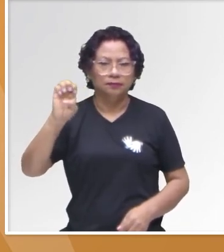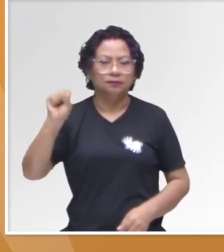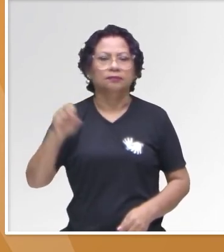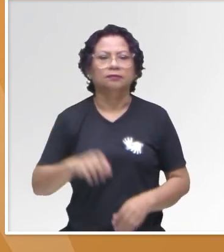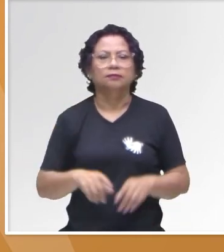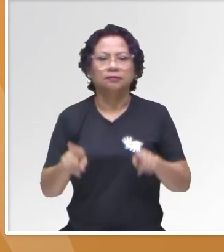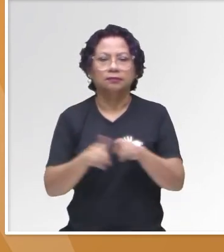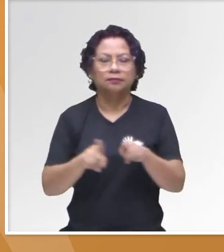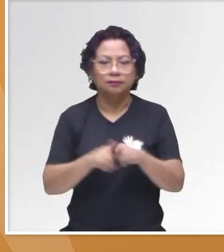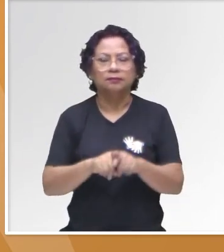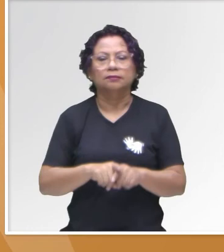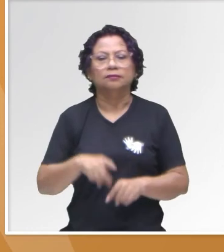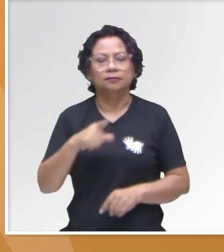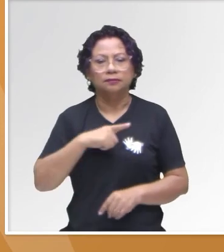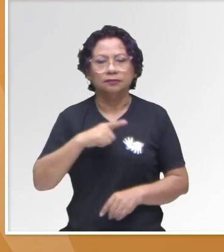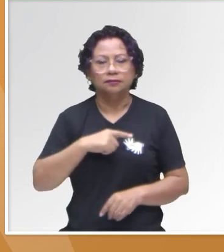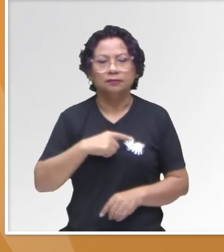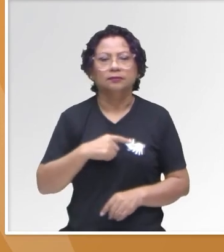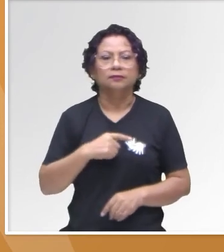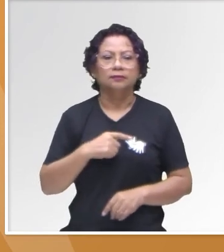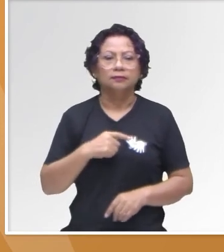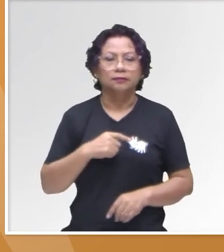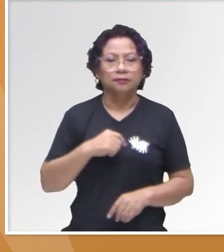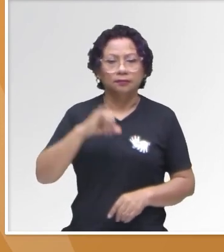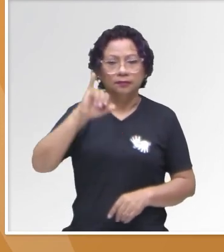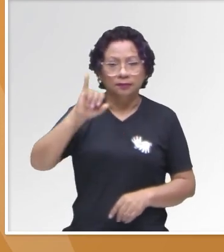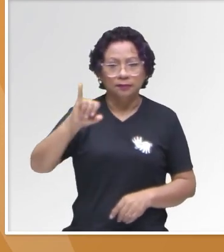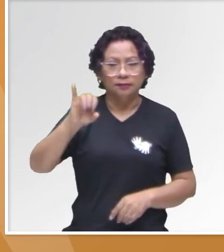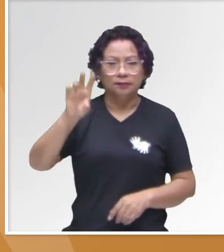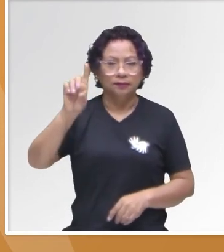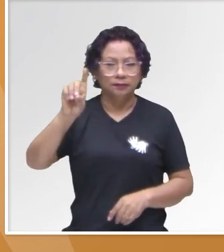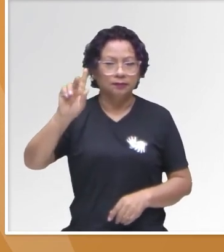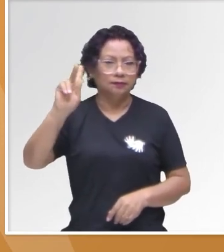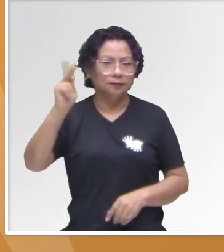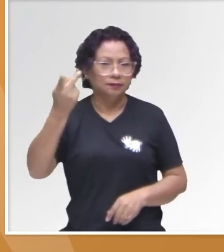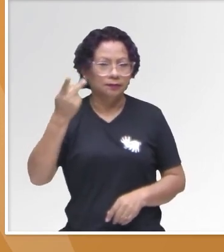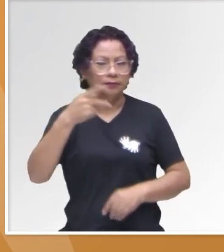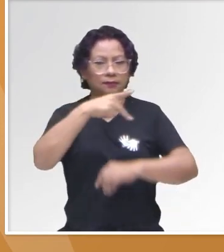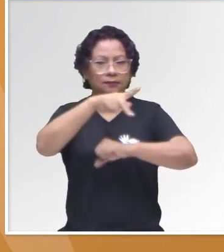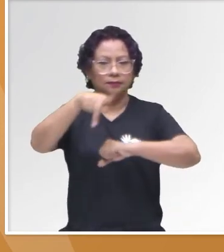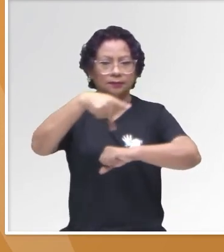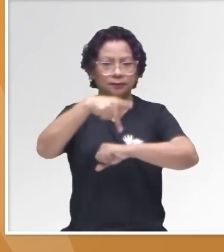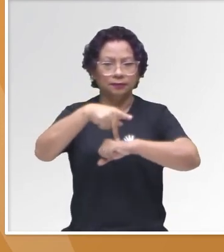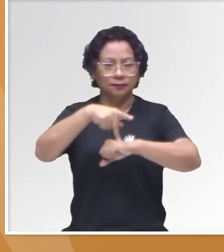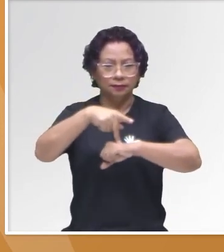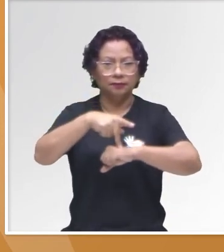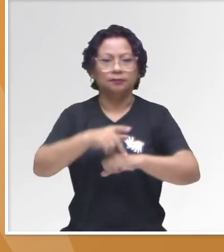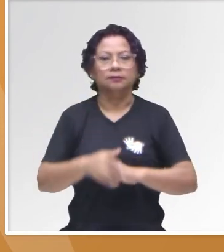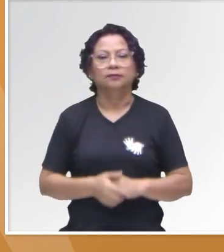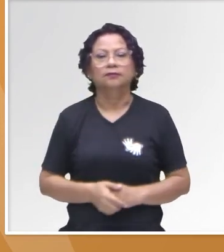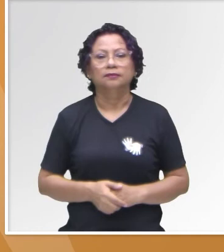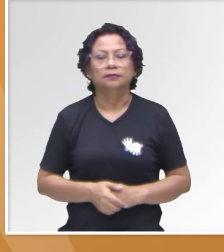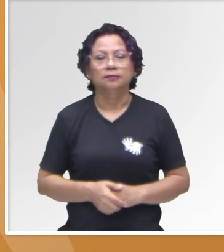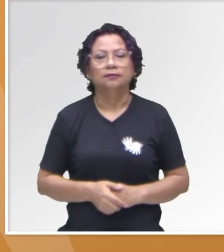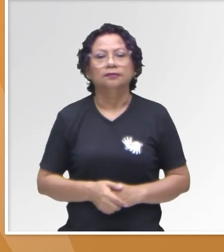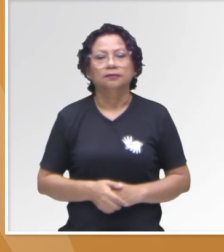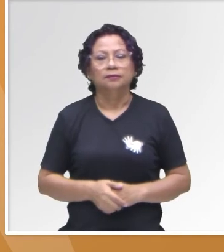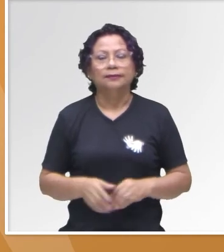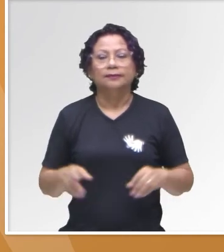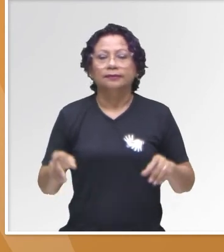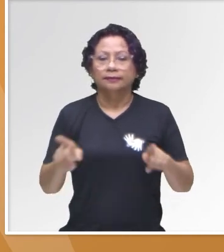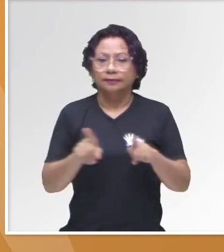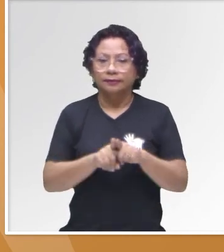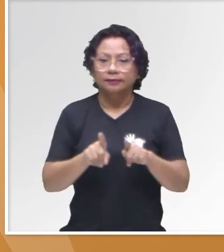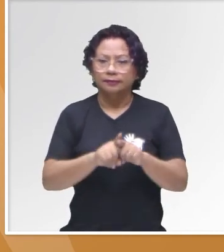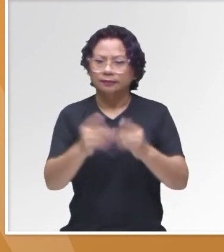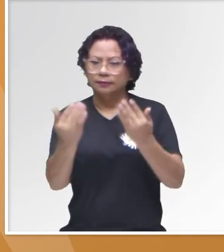que a gente falou lá no início, né? O IDH desses países, eles têm aí também, né, quando a gente vai fazer um